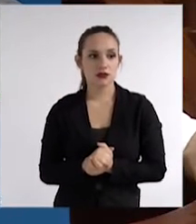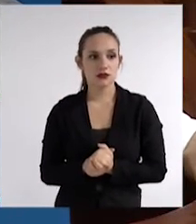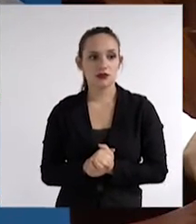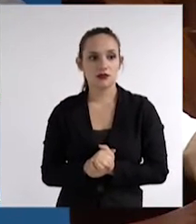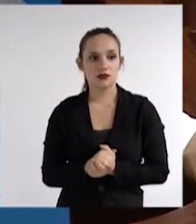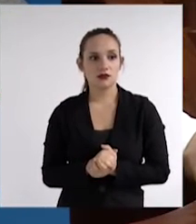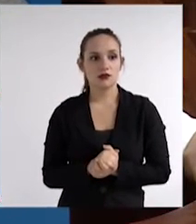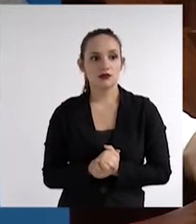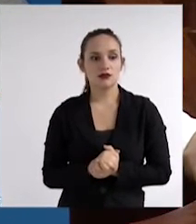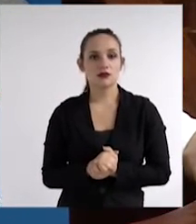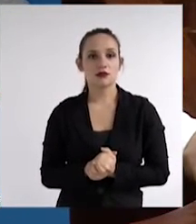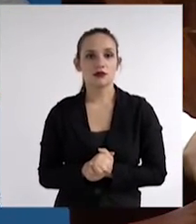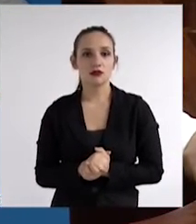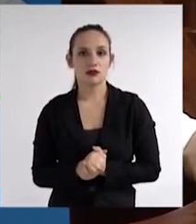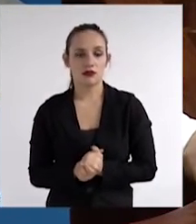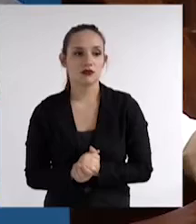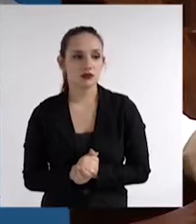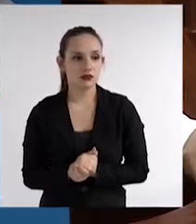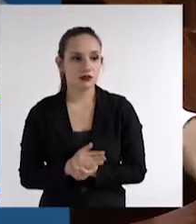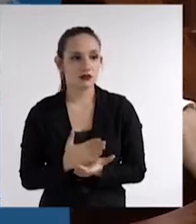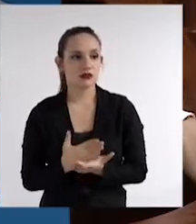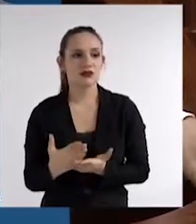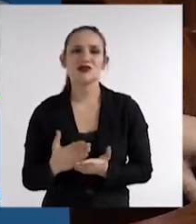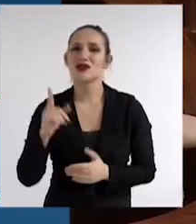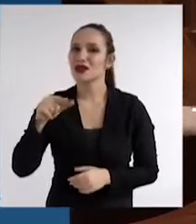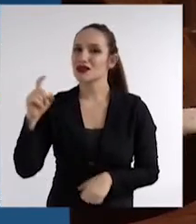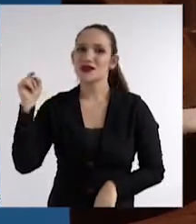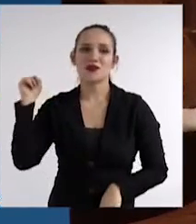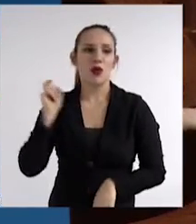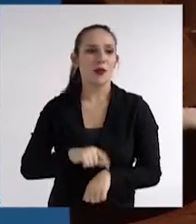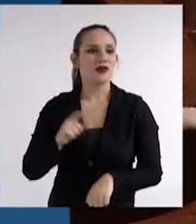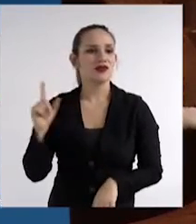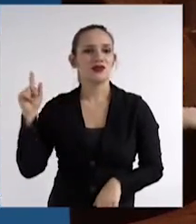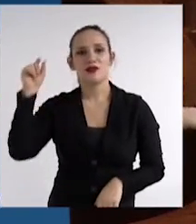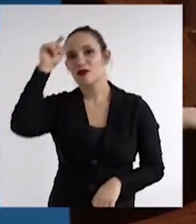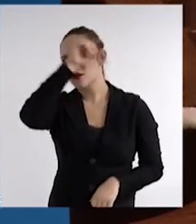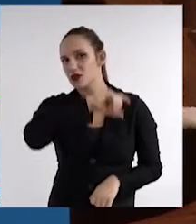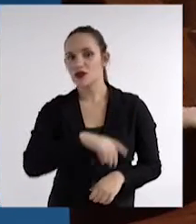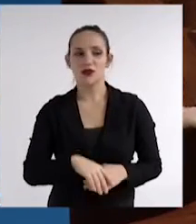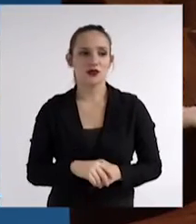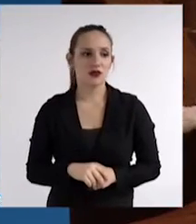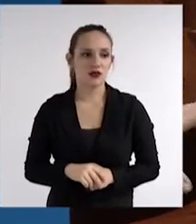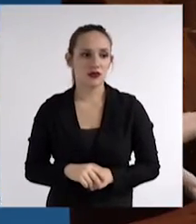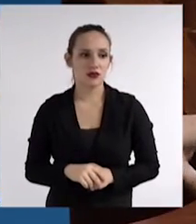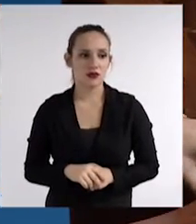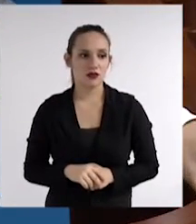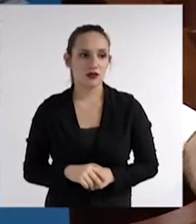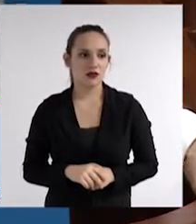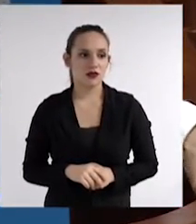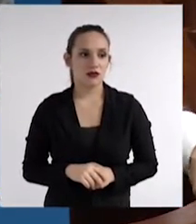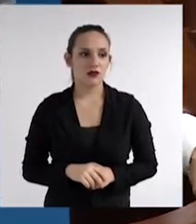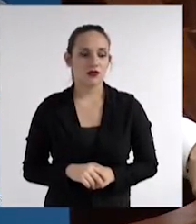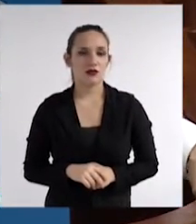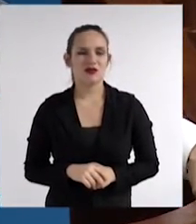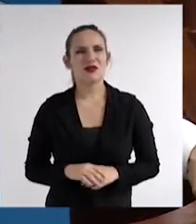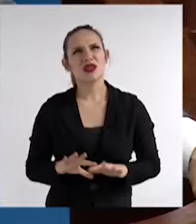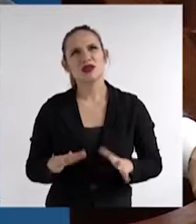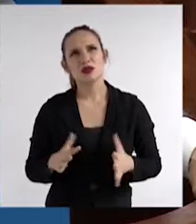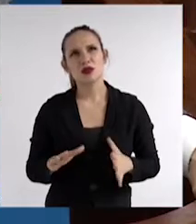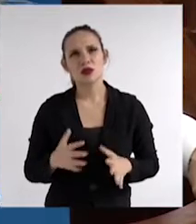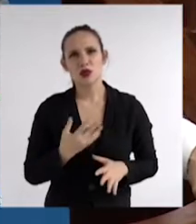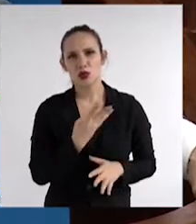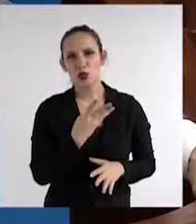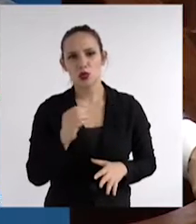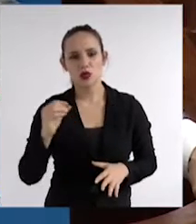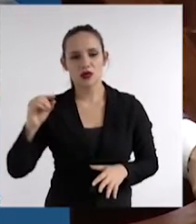a viver momentos dramáticos. Na região só de Vinhema, mais de